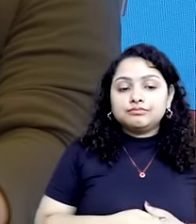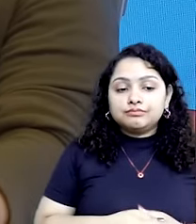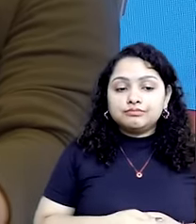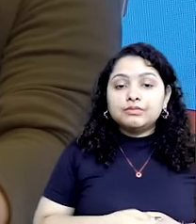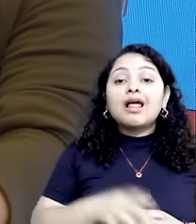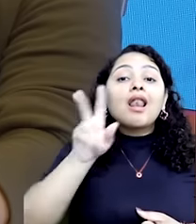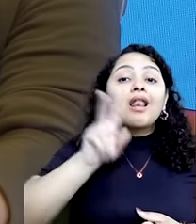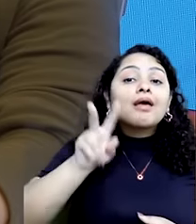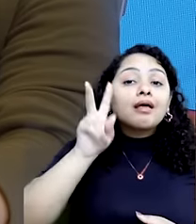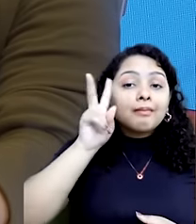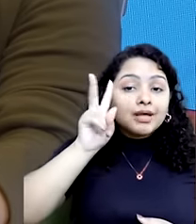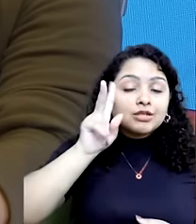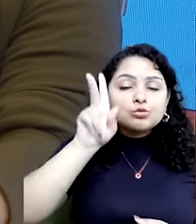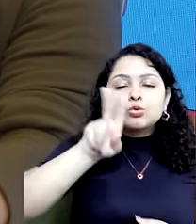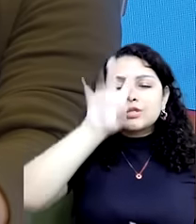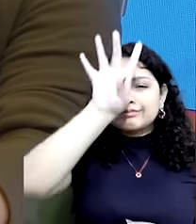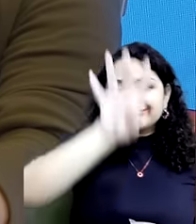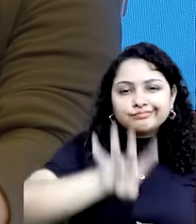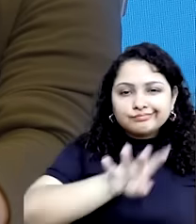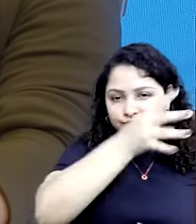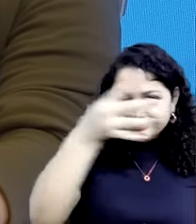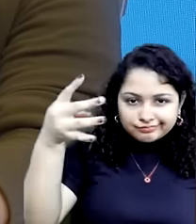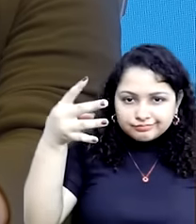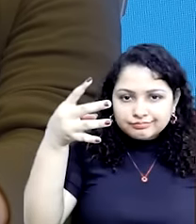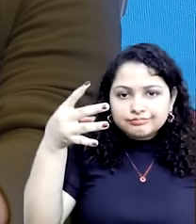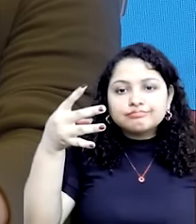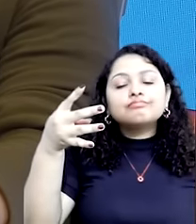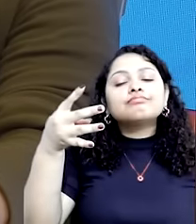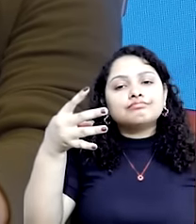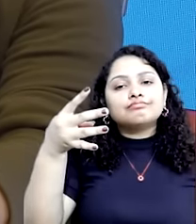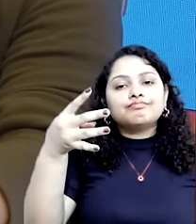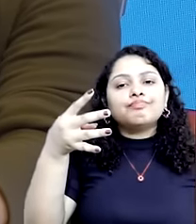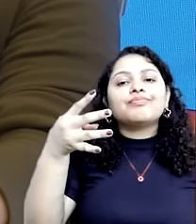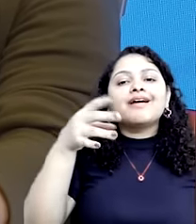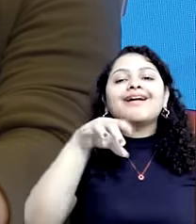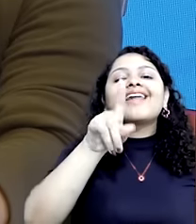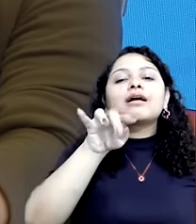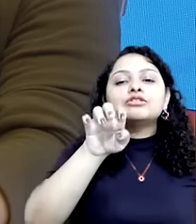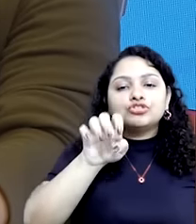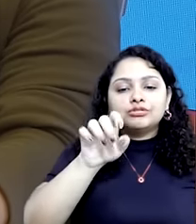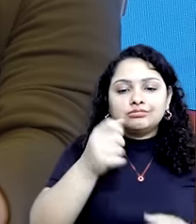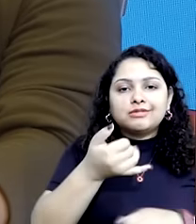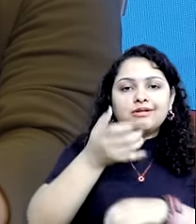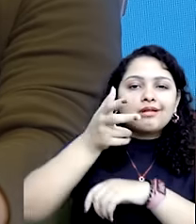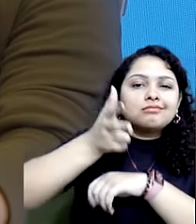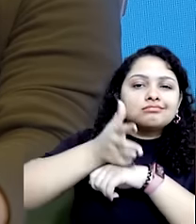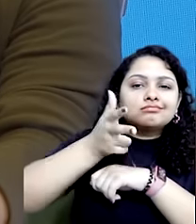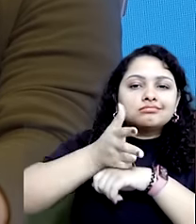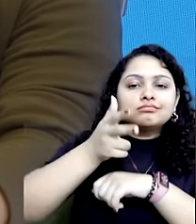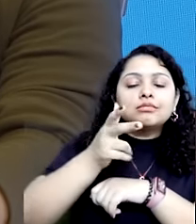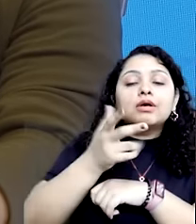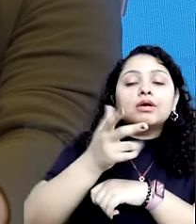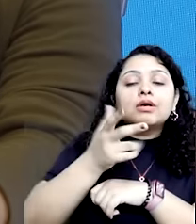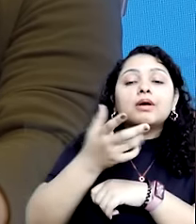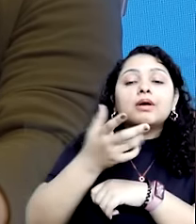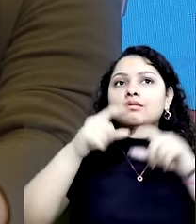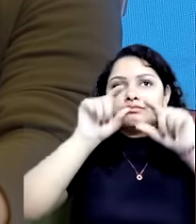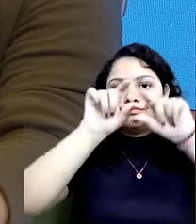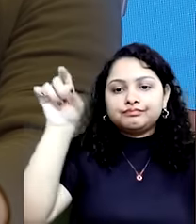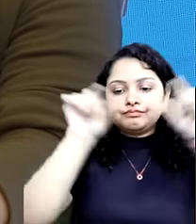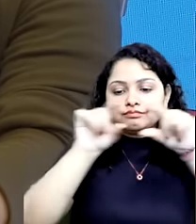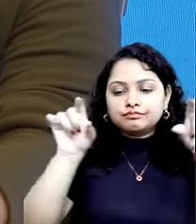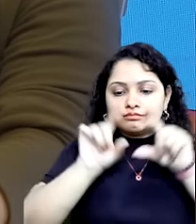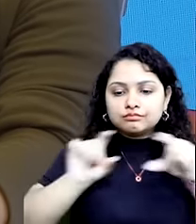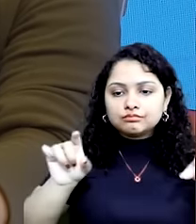grade tem tem várias técnicas entendeu de Z do s e de não sei que porque em cima daquelas linhas de grade